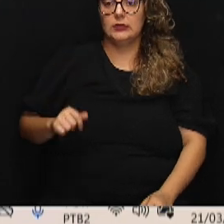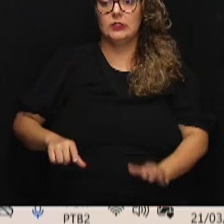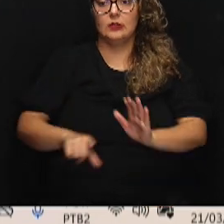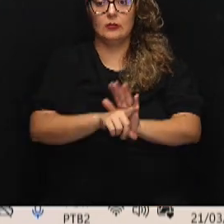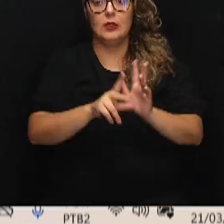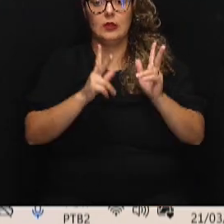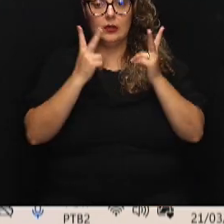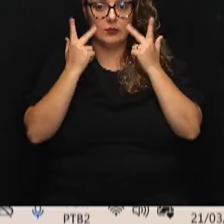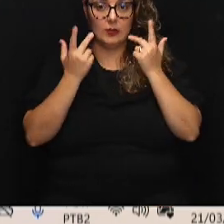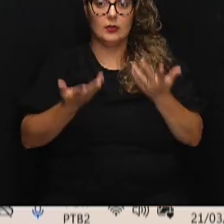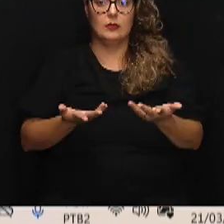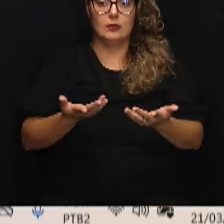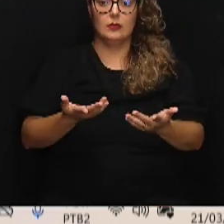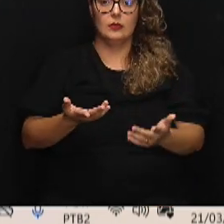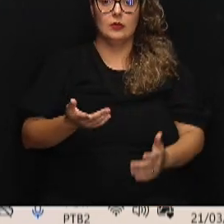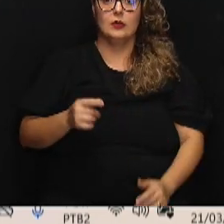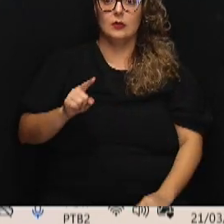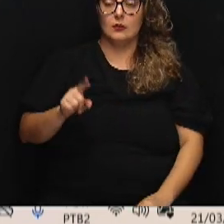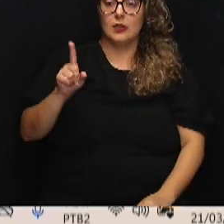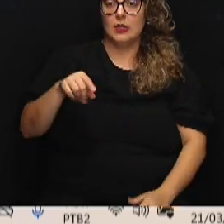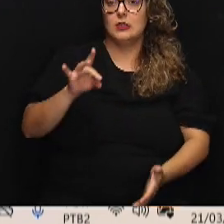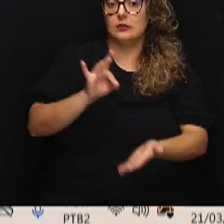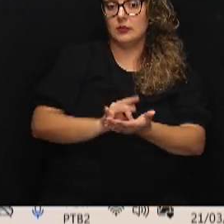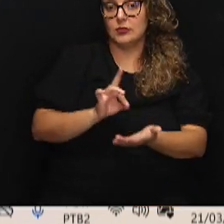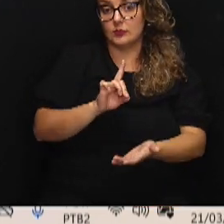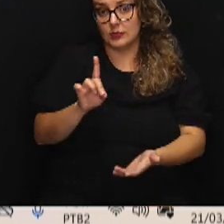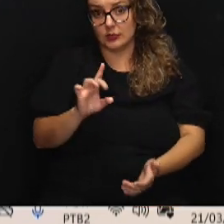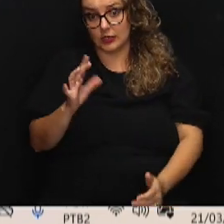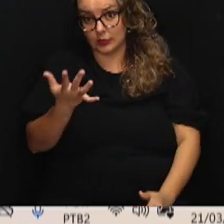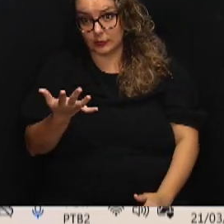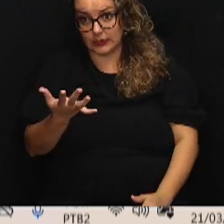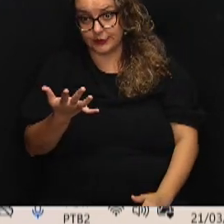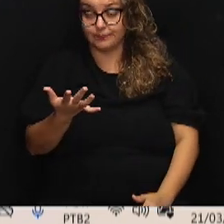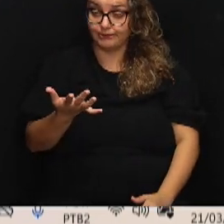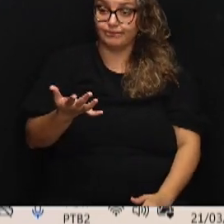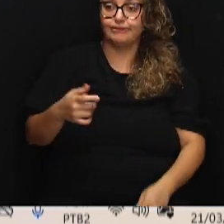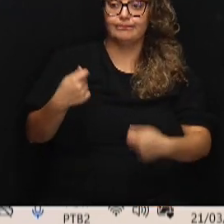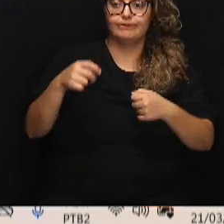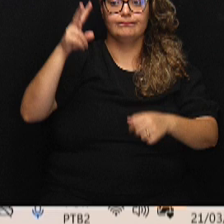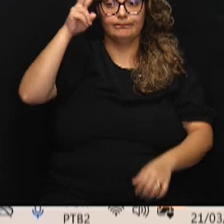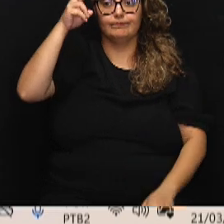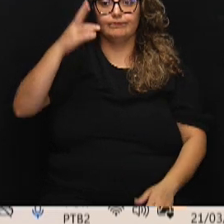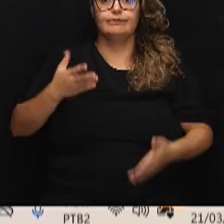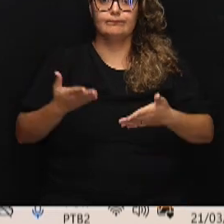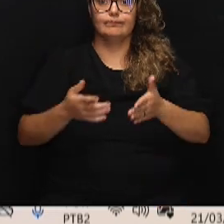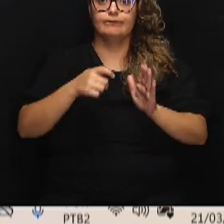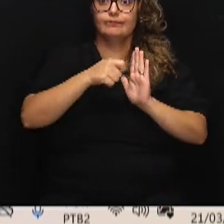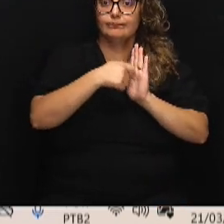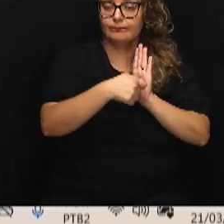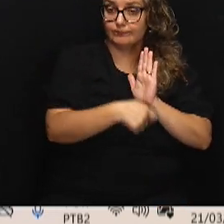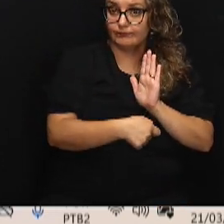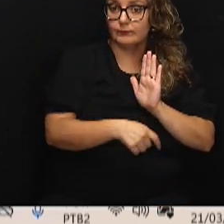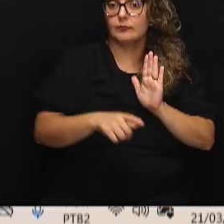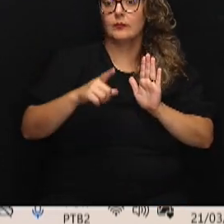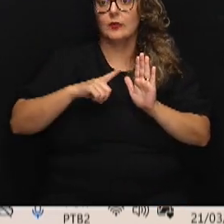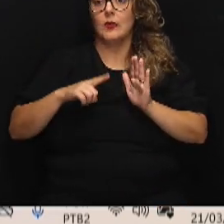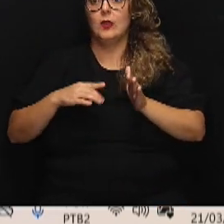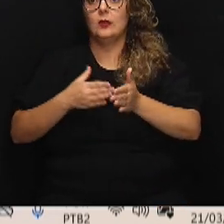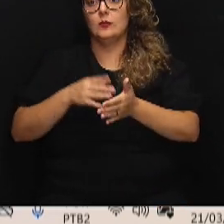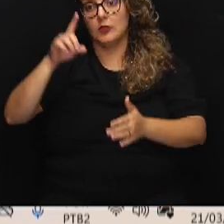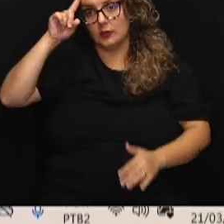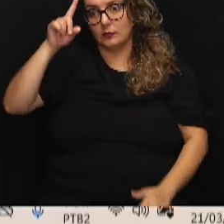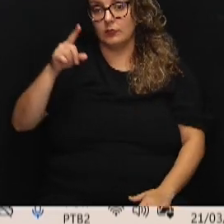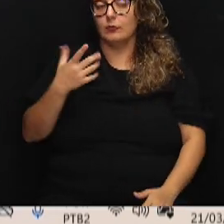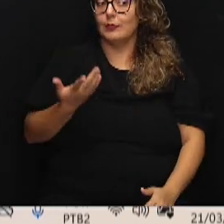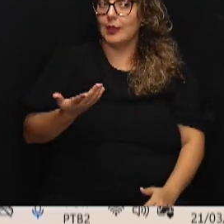não necessariamente esse limite de 8 horas diárias efetivamente acontece. Então a gente também tem que lembrar que isso que está escrito, que há um limite diário de 8 horas, não necessariamente o